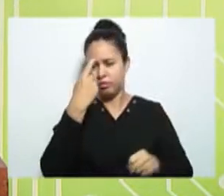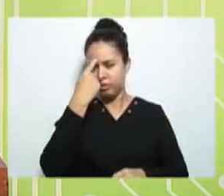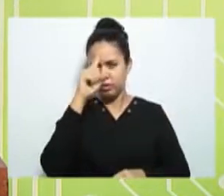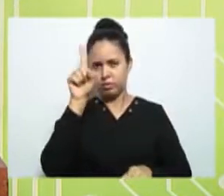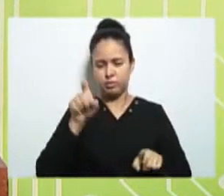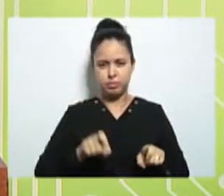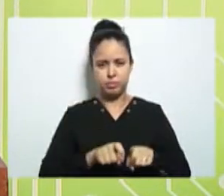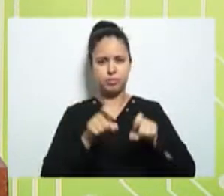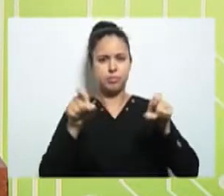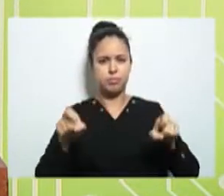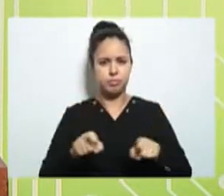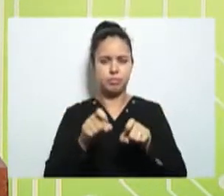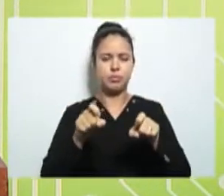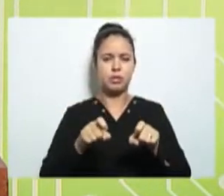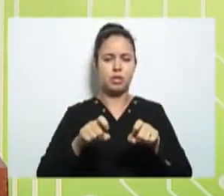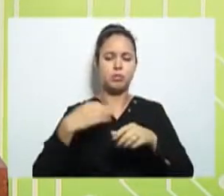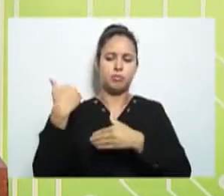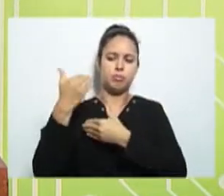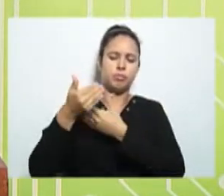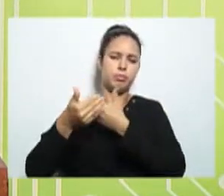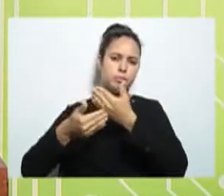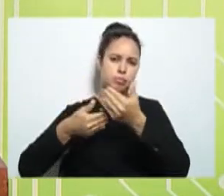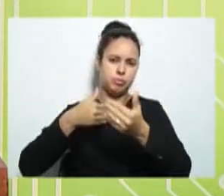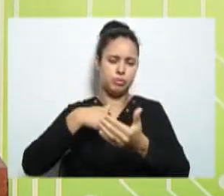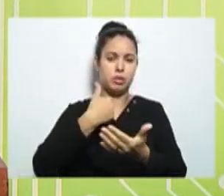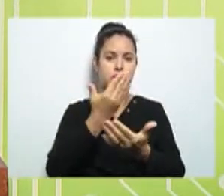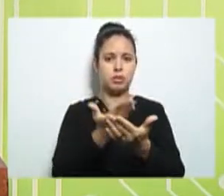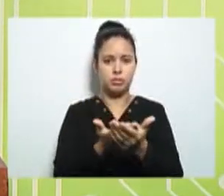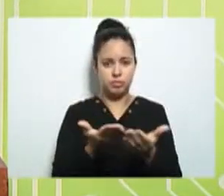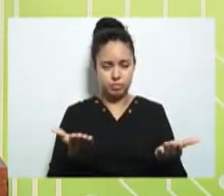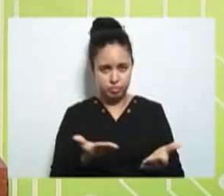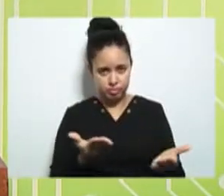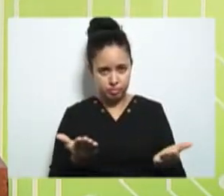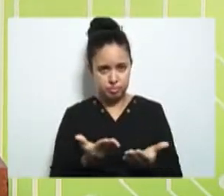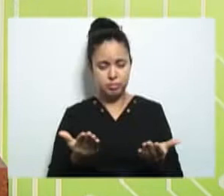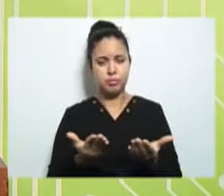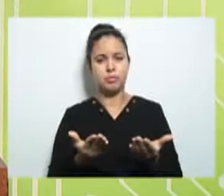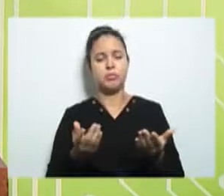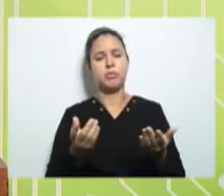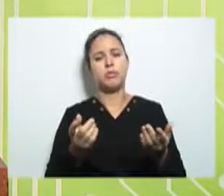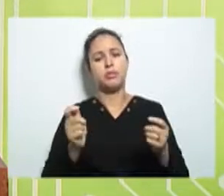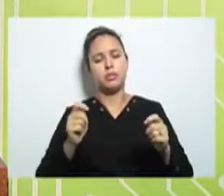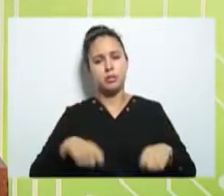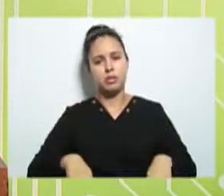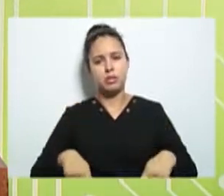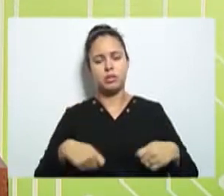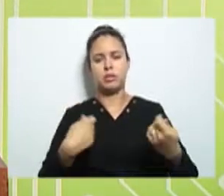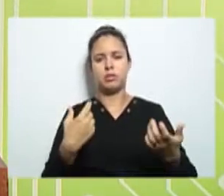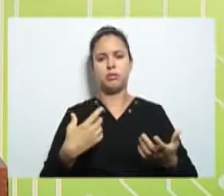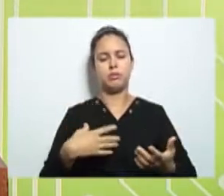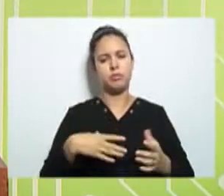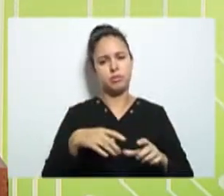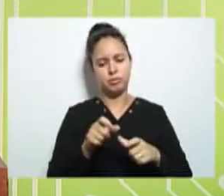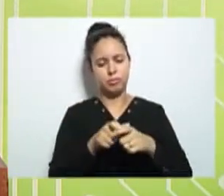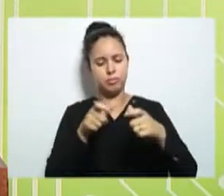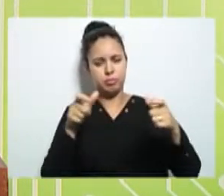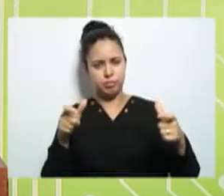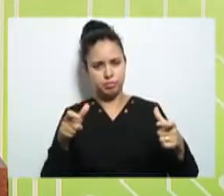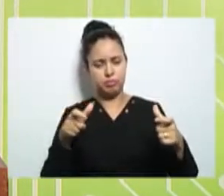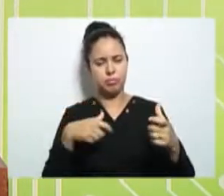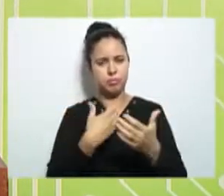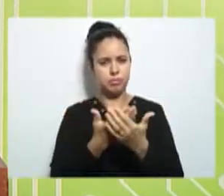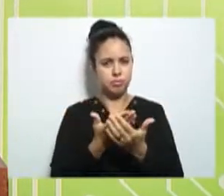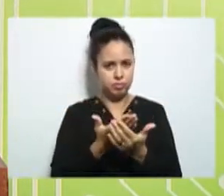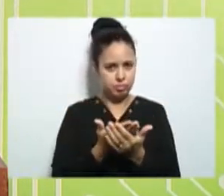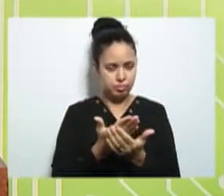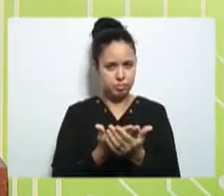só evoluindo. Viram que poderia ser utilizado de forma comercial, para aprimorar os estudos lá. Inicialmente foi mais bélico e